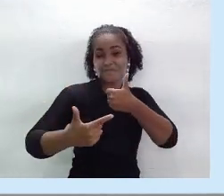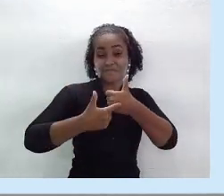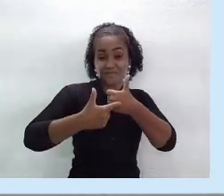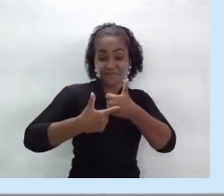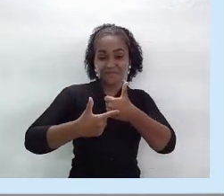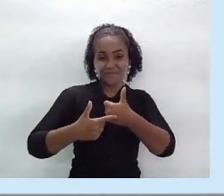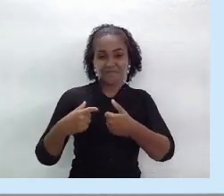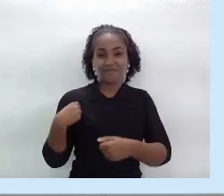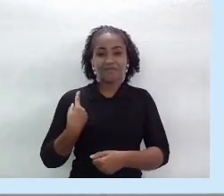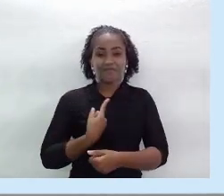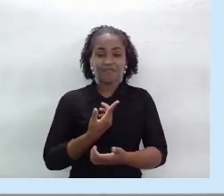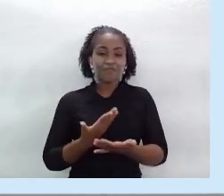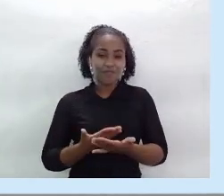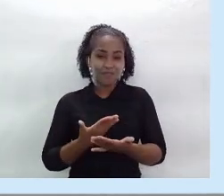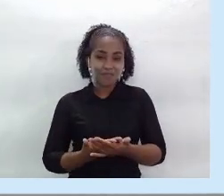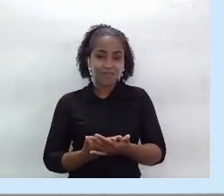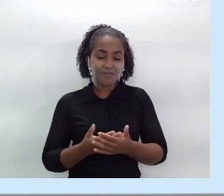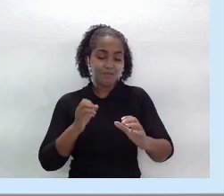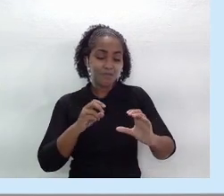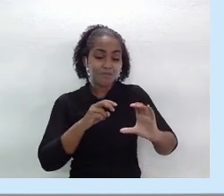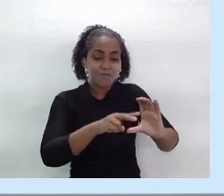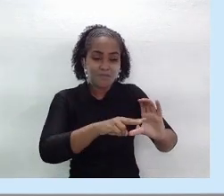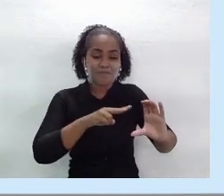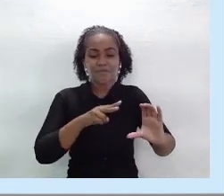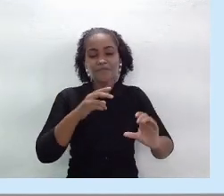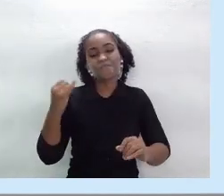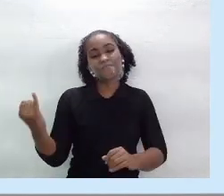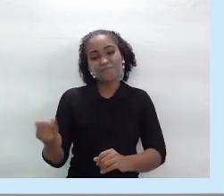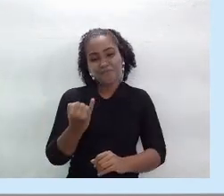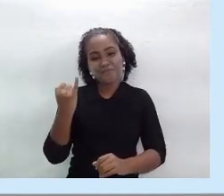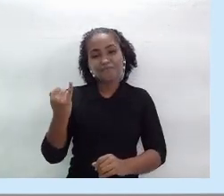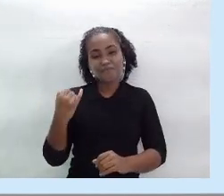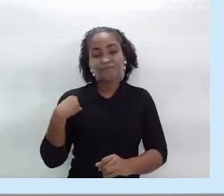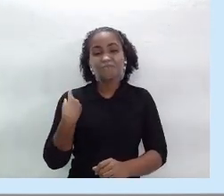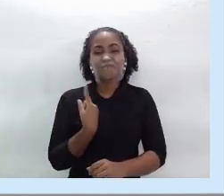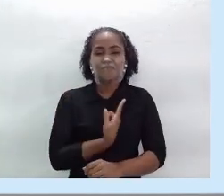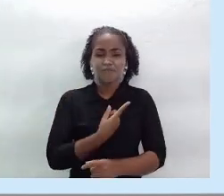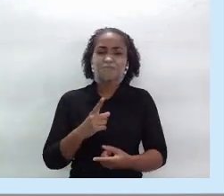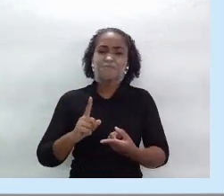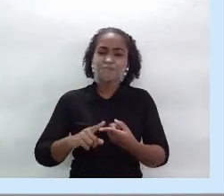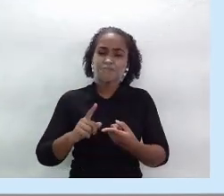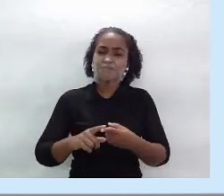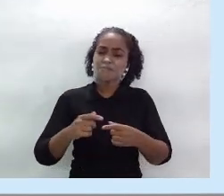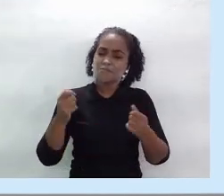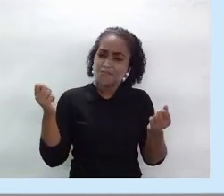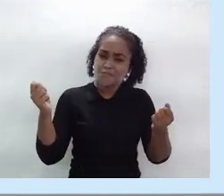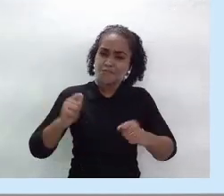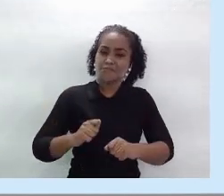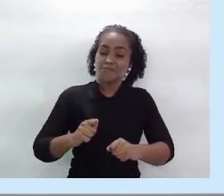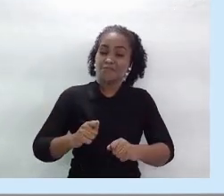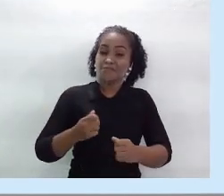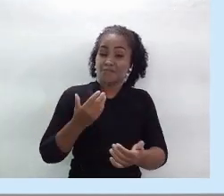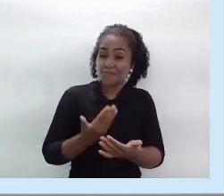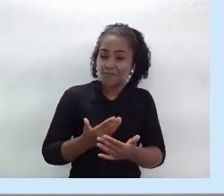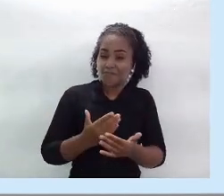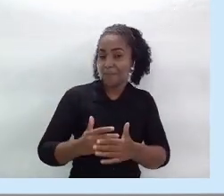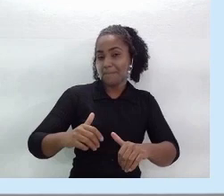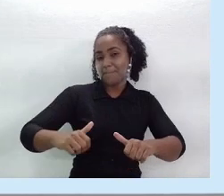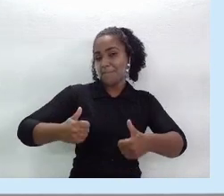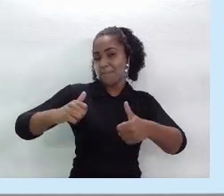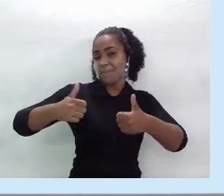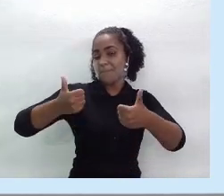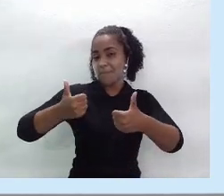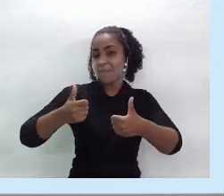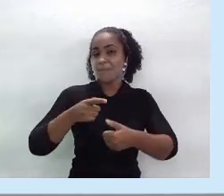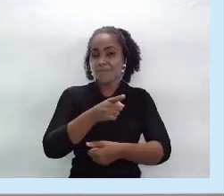like na nossa aula do EducaPE, que é muito importante para nós, para que a gente possa trazer uma aula cada vez melhor